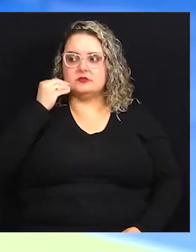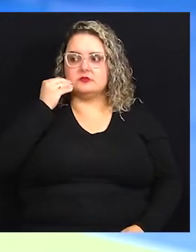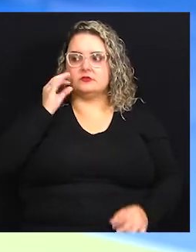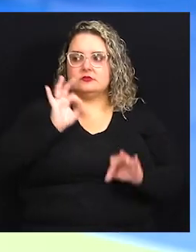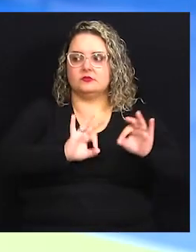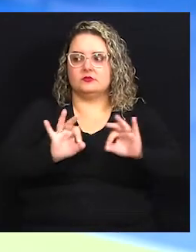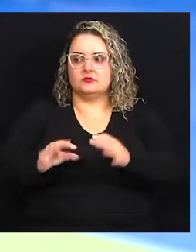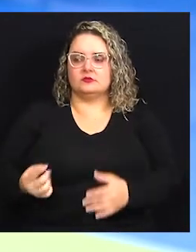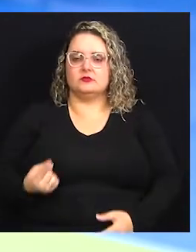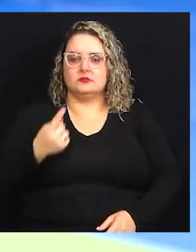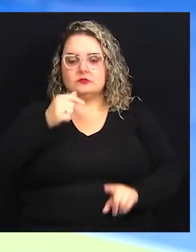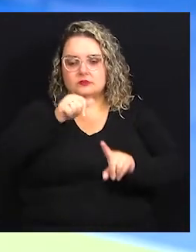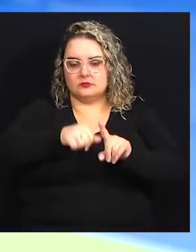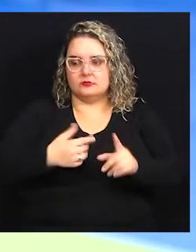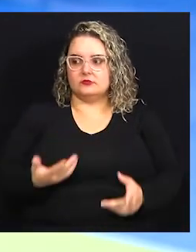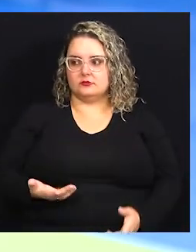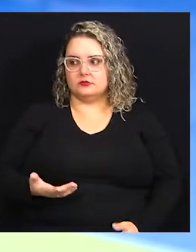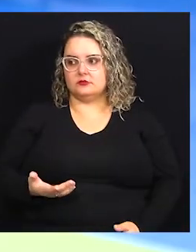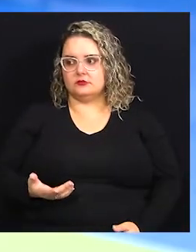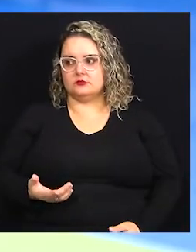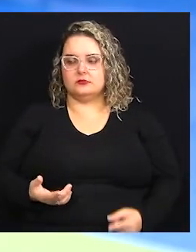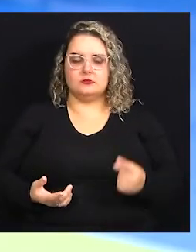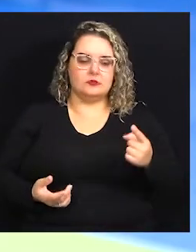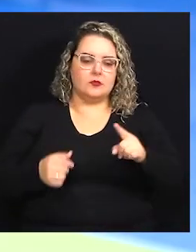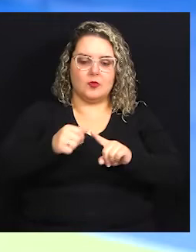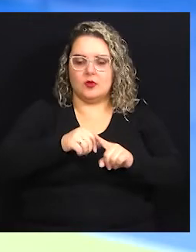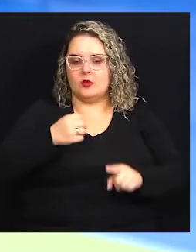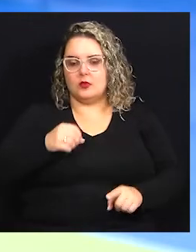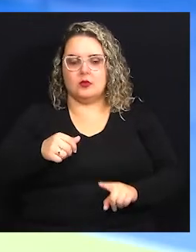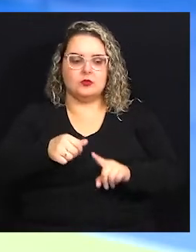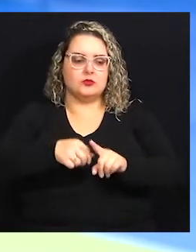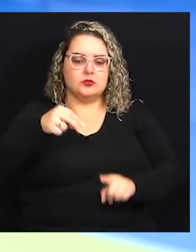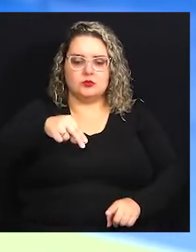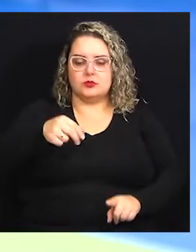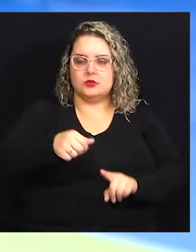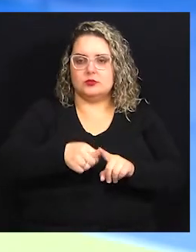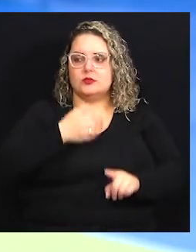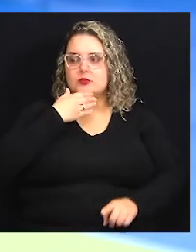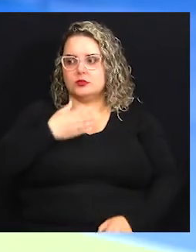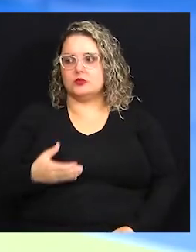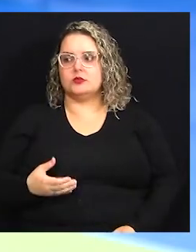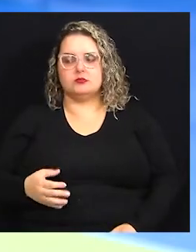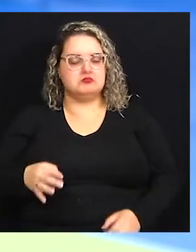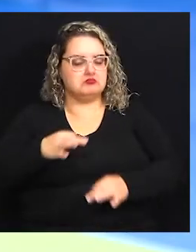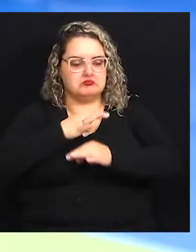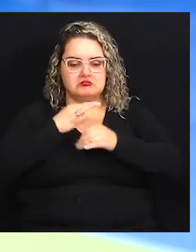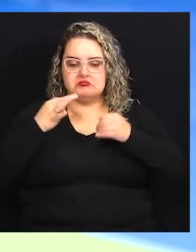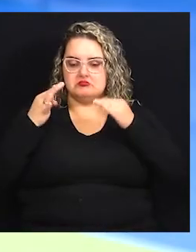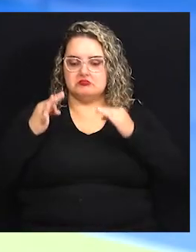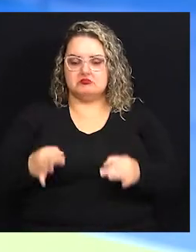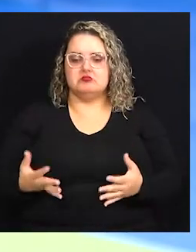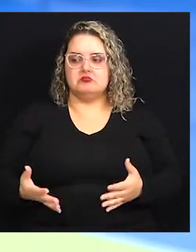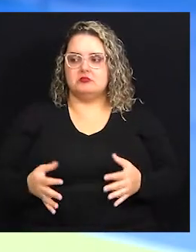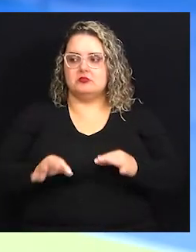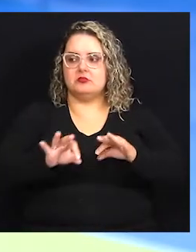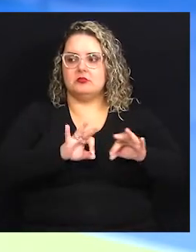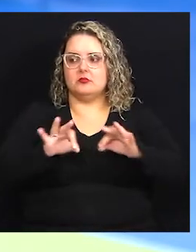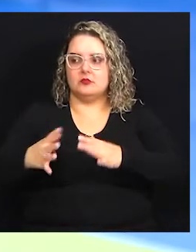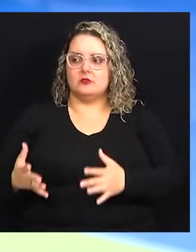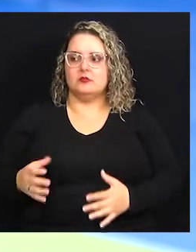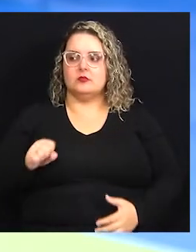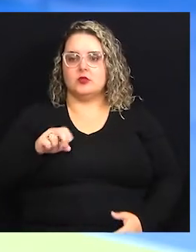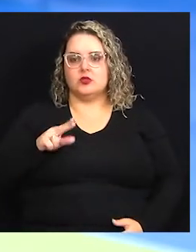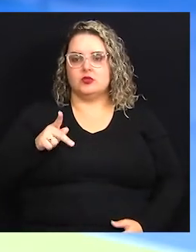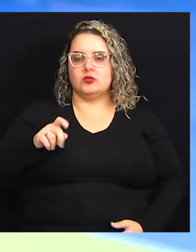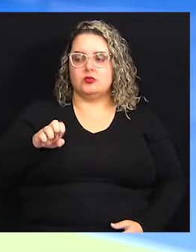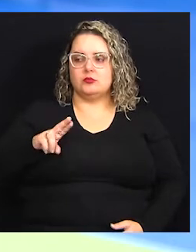tentando planejar, intercalar aí 1 por mês, vamos dizer 1 em outubro, 1 em novembro, 1 em dezembro. Aí dá show de bola, preparatório